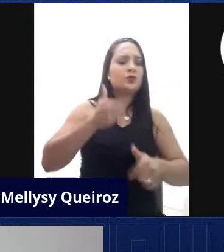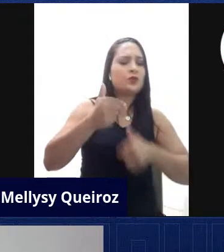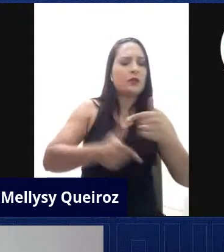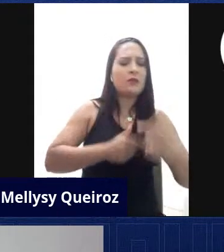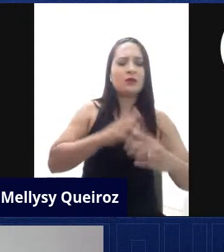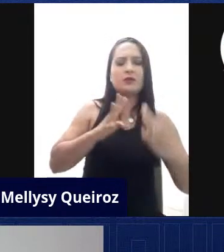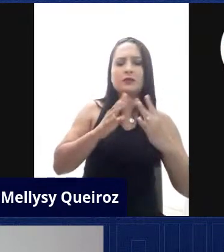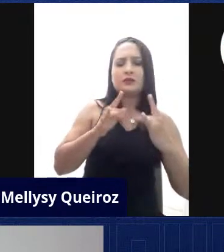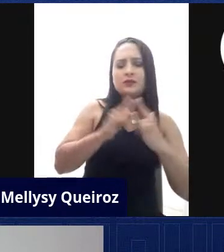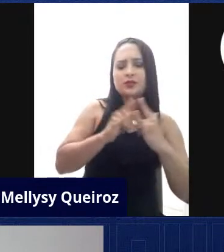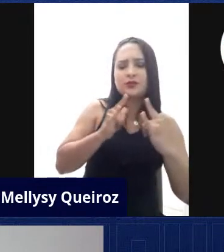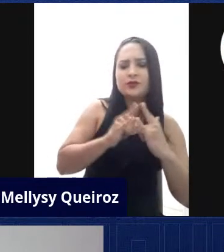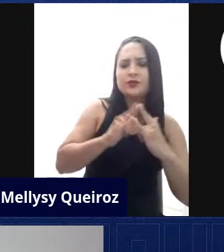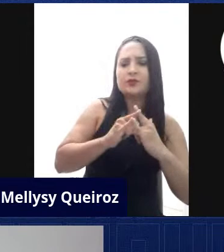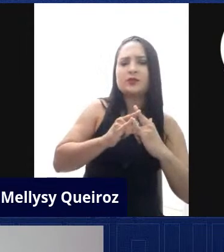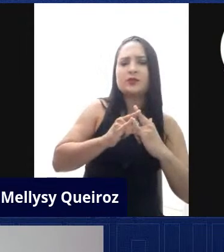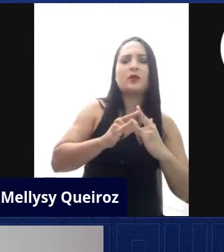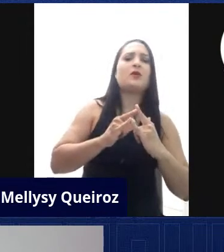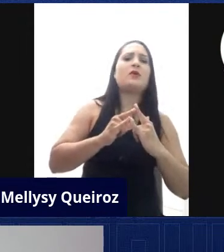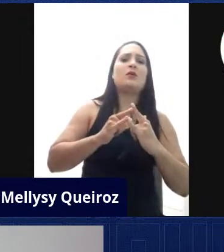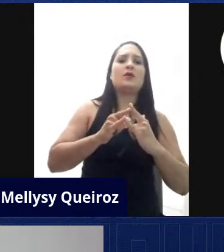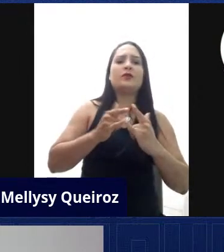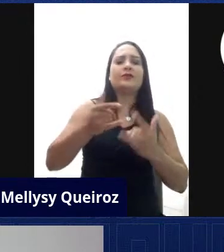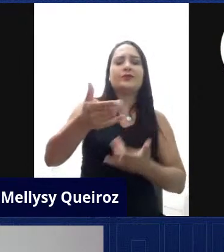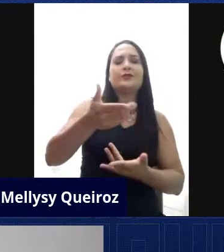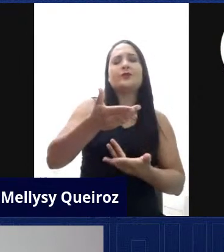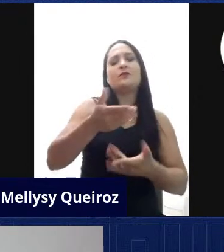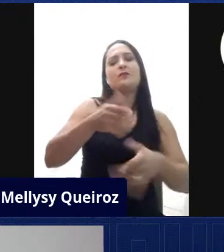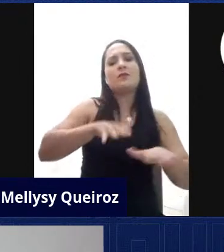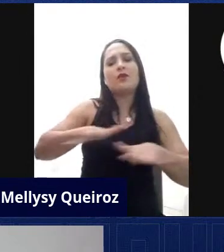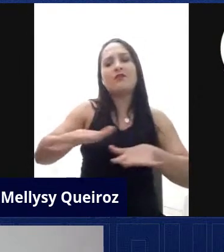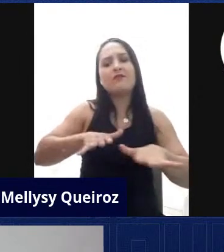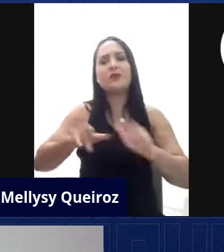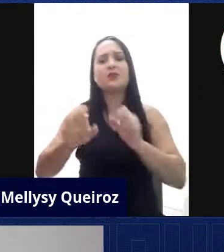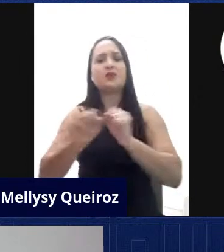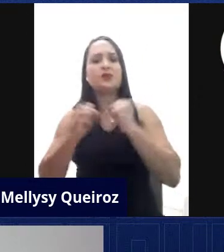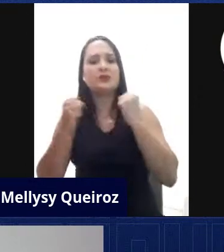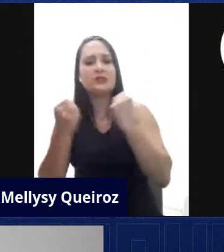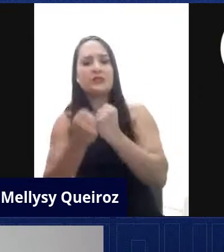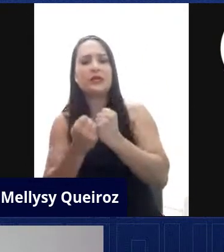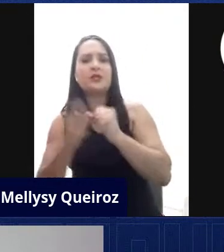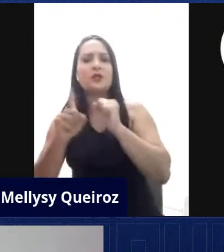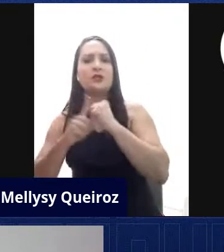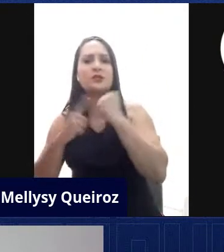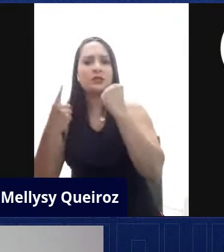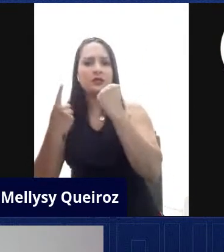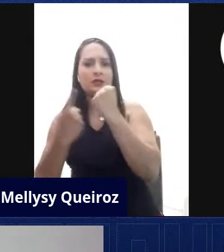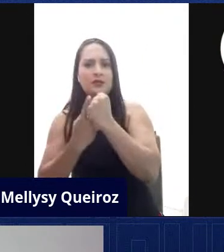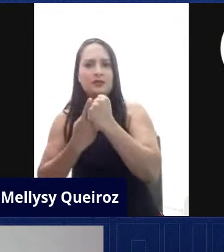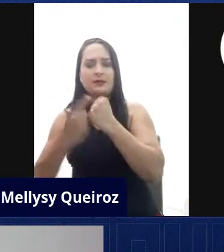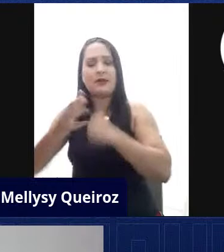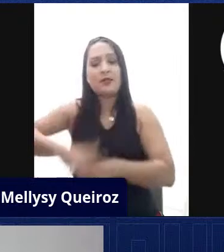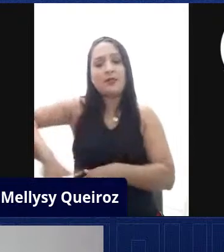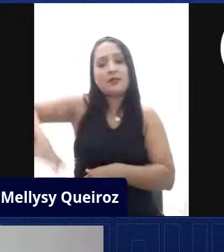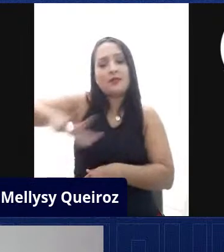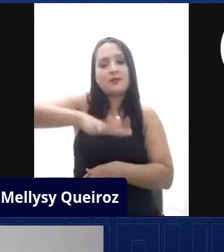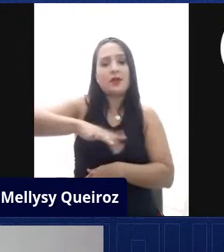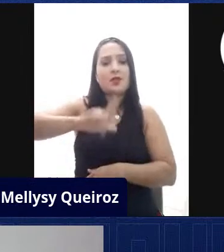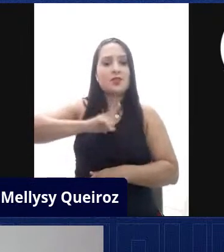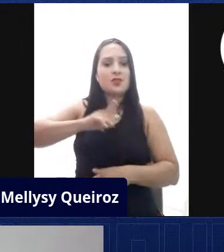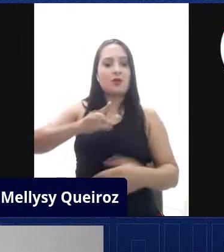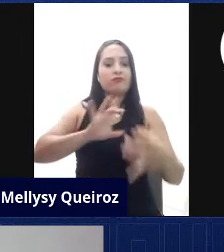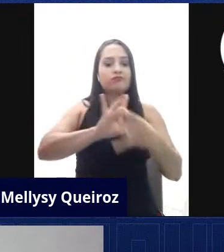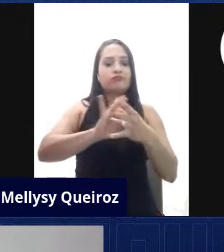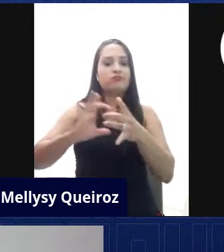instituições, movimentos sociais, a sociedade civil organizada, a gente criou uma rede, essa rede de feminismo